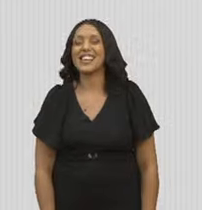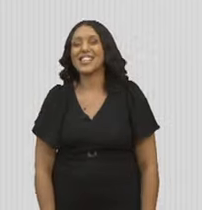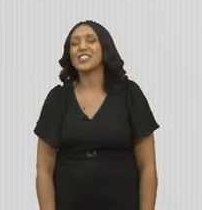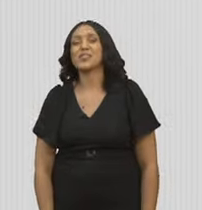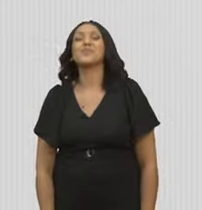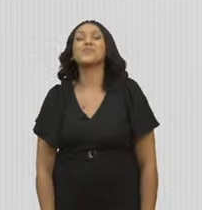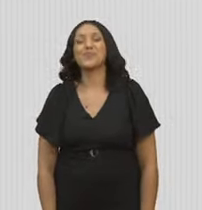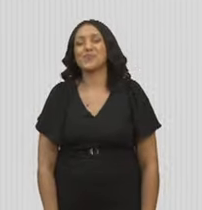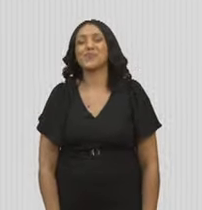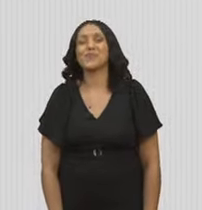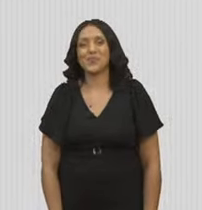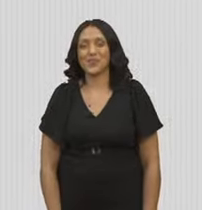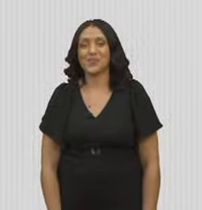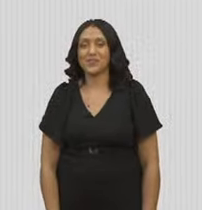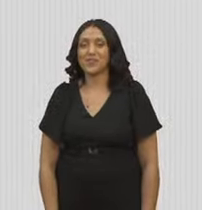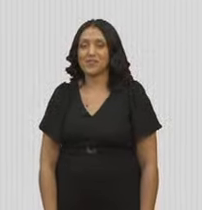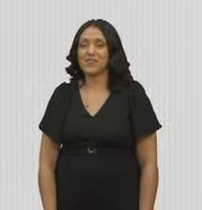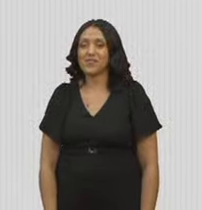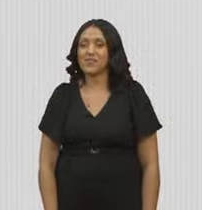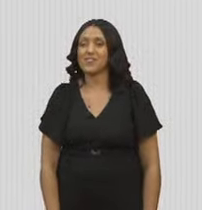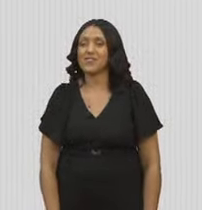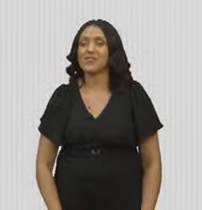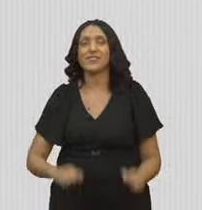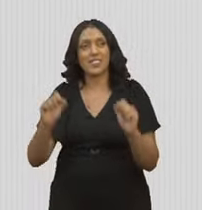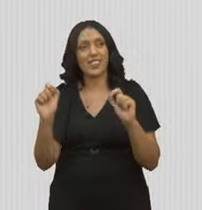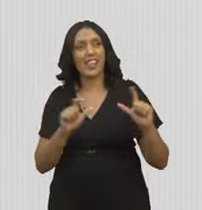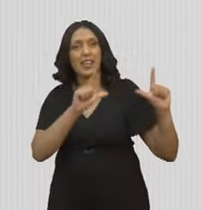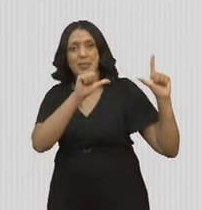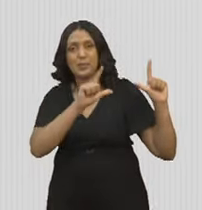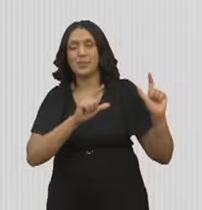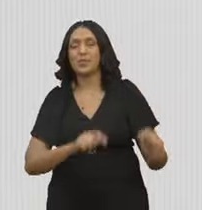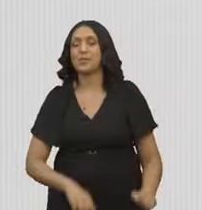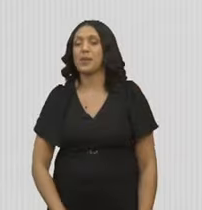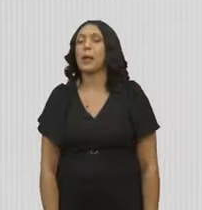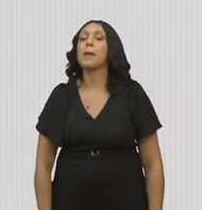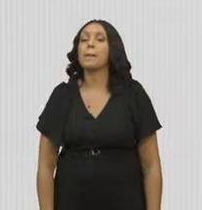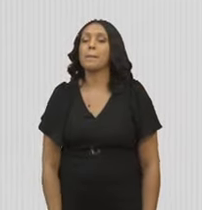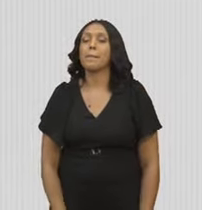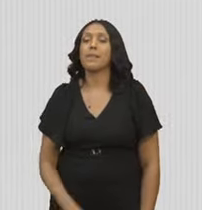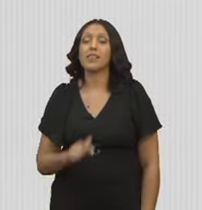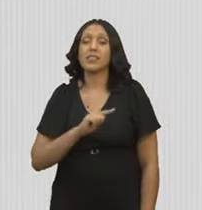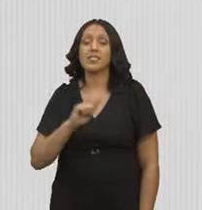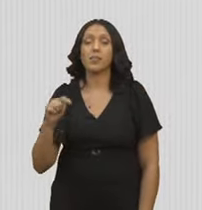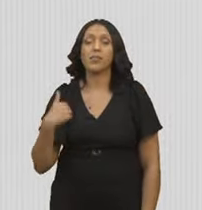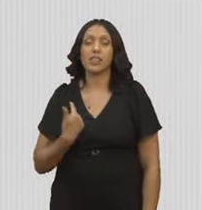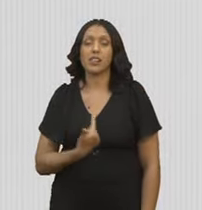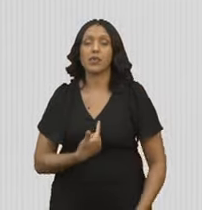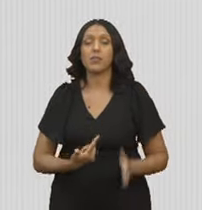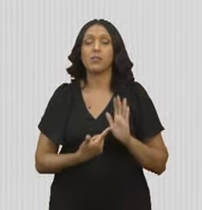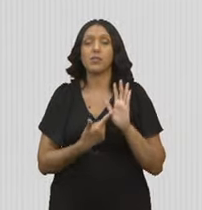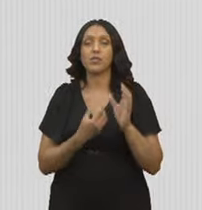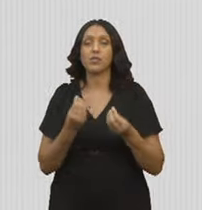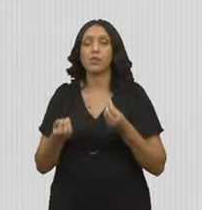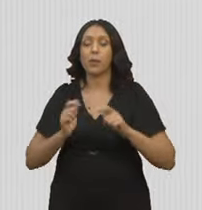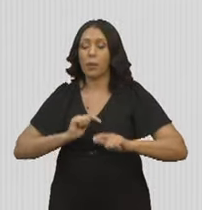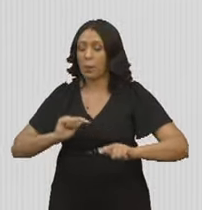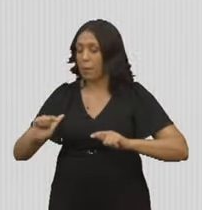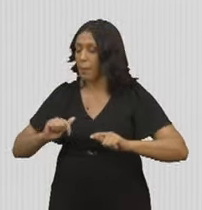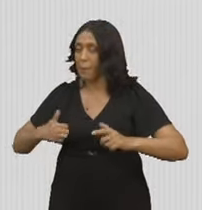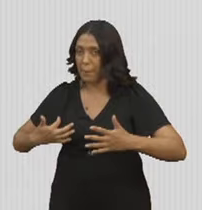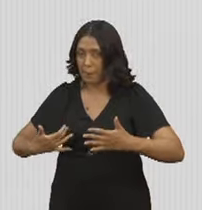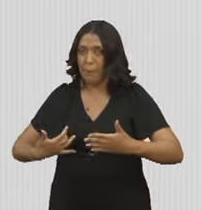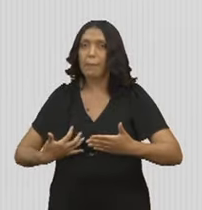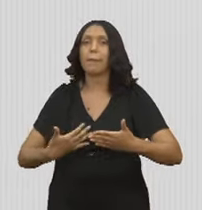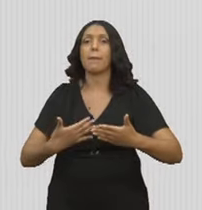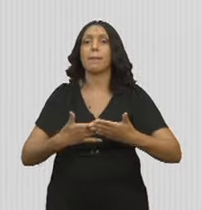Vamos para as estatísticas. Toda semana a gente mostra como foram os trabalhos produzidos pelo